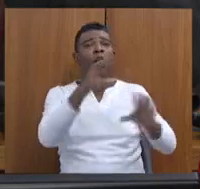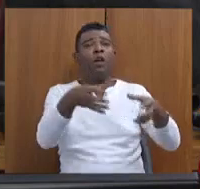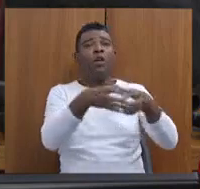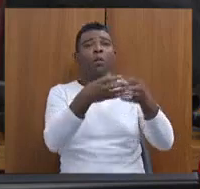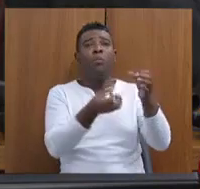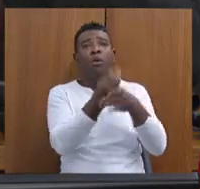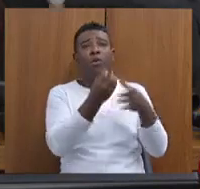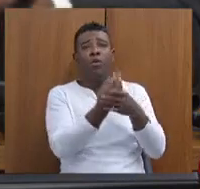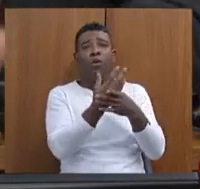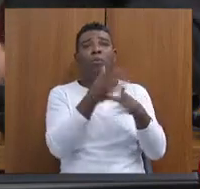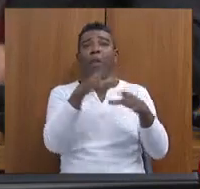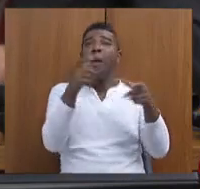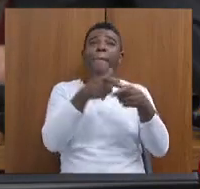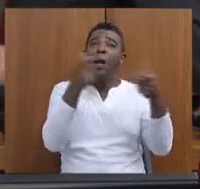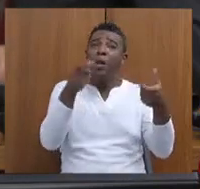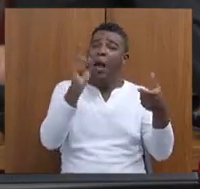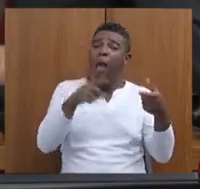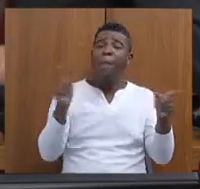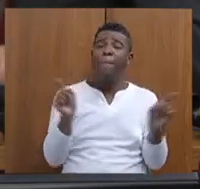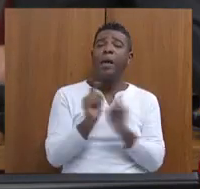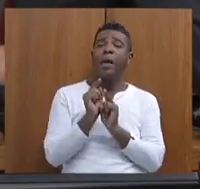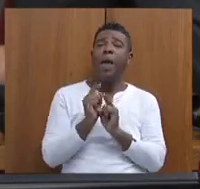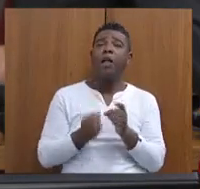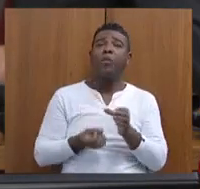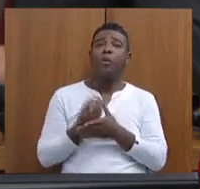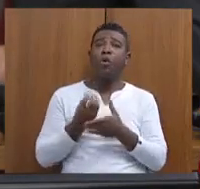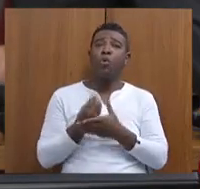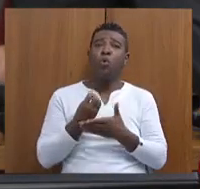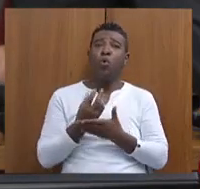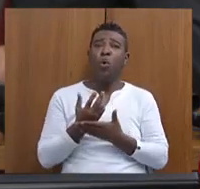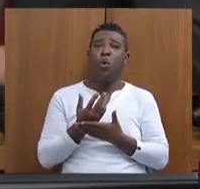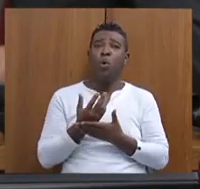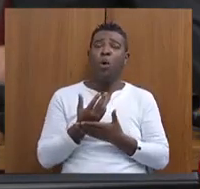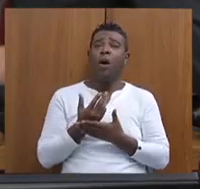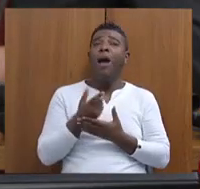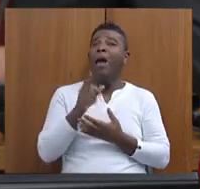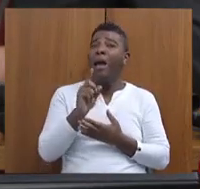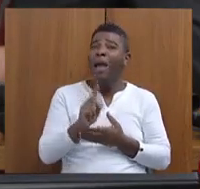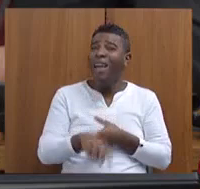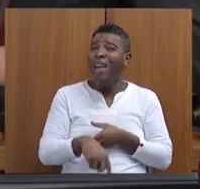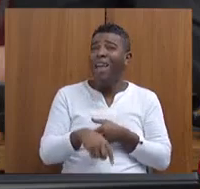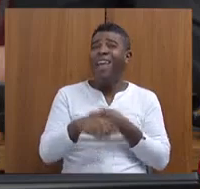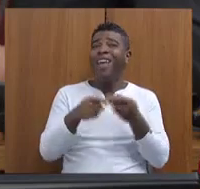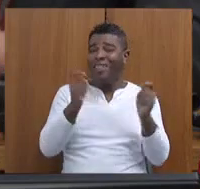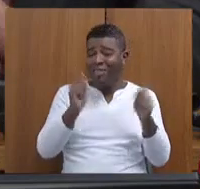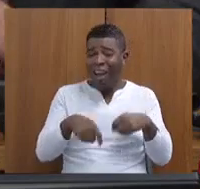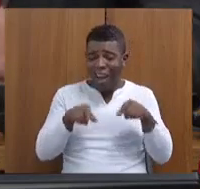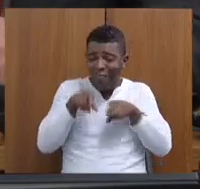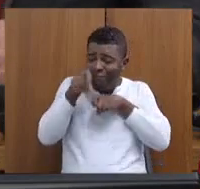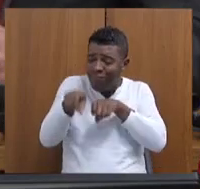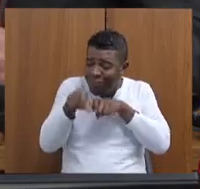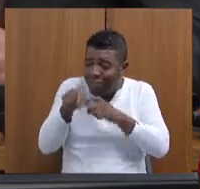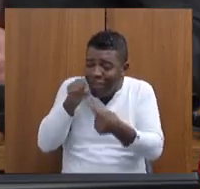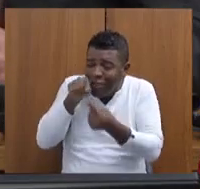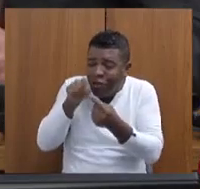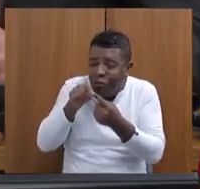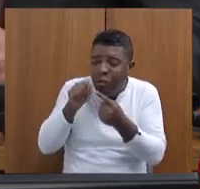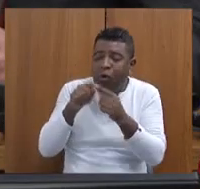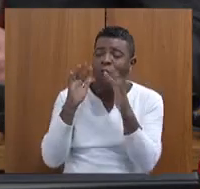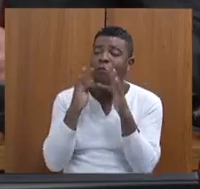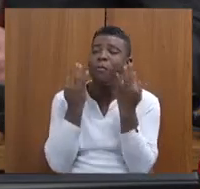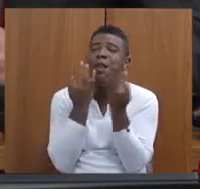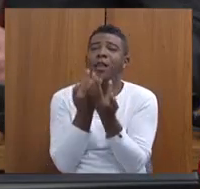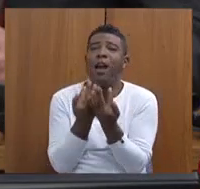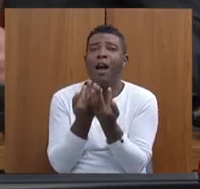são pequenos produtores são produtores da Agricultura Familiar que pode agregar muito valor no seu produto